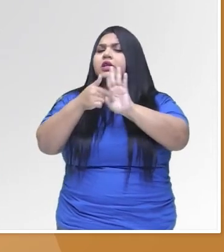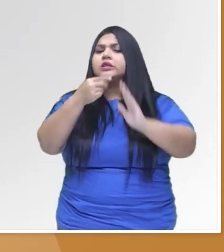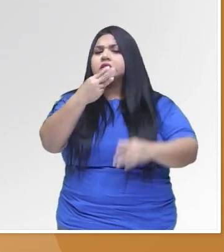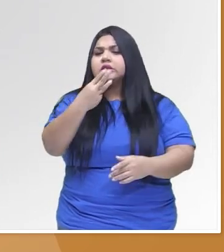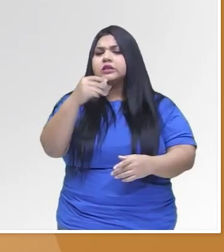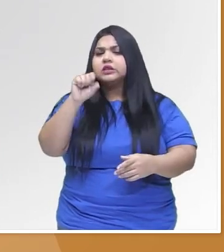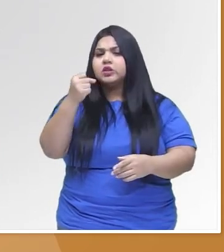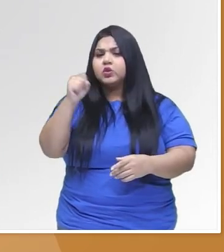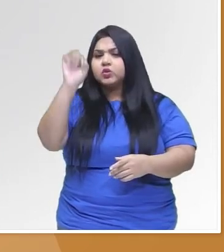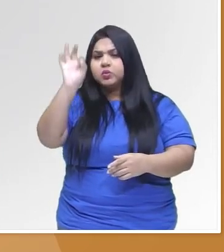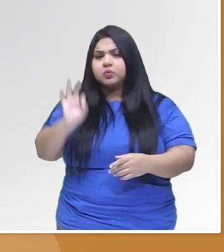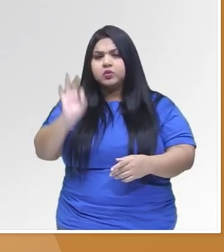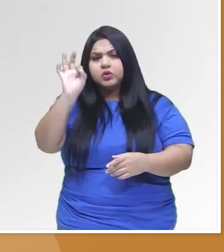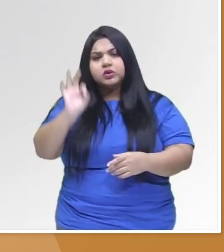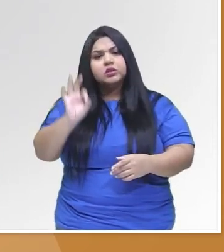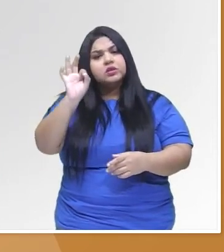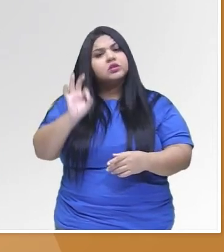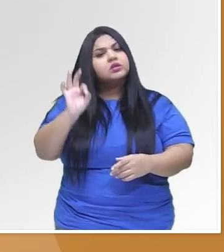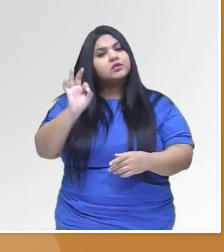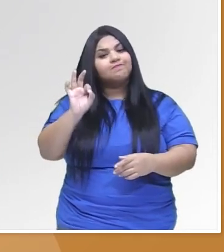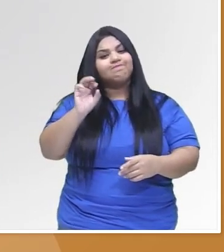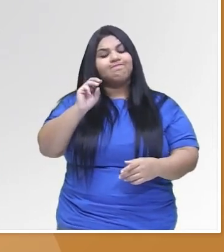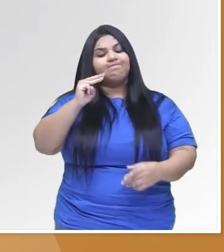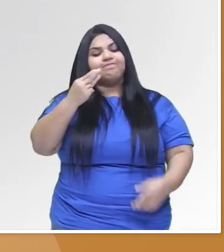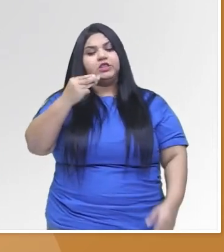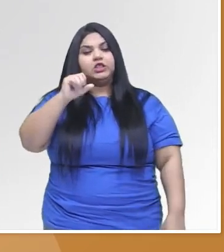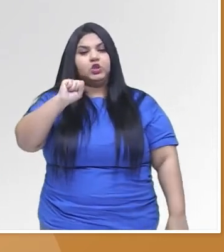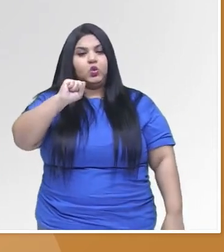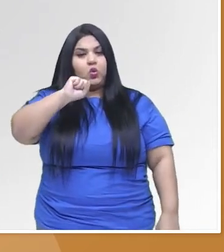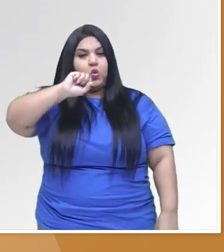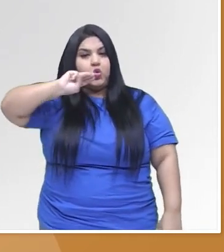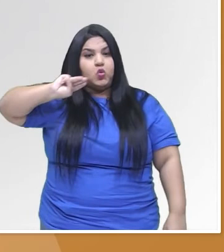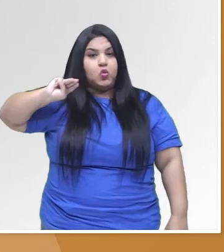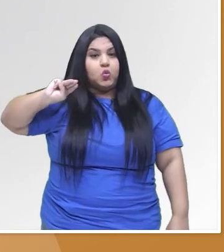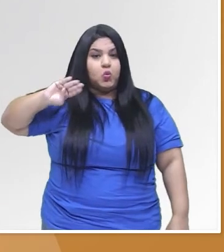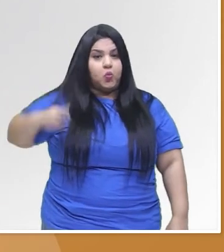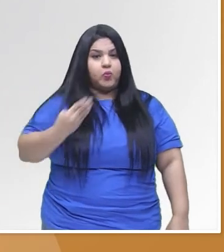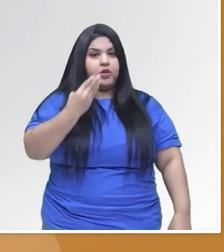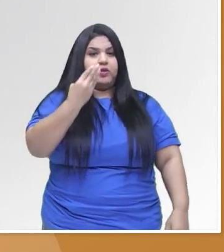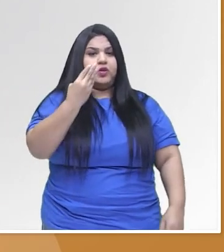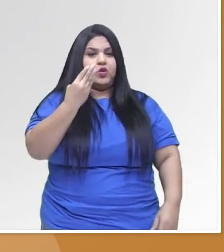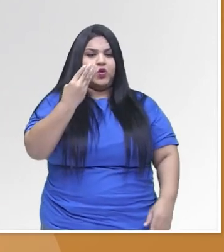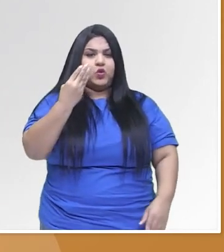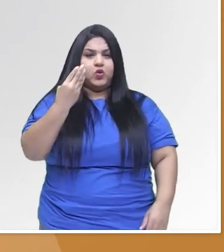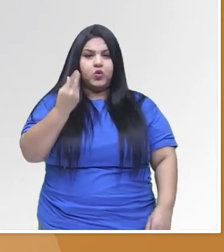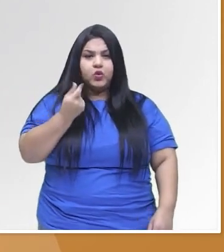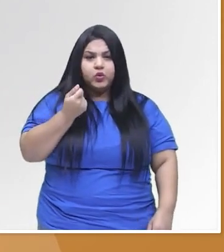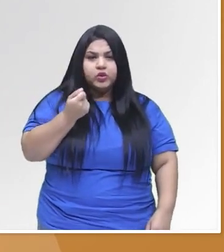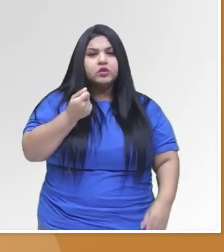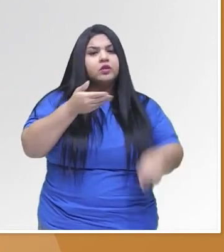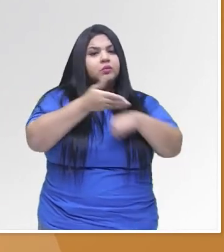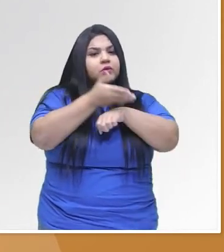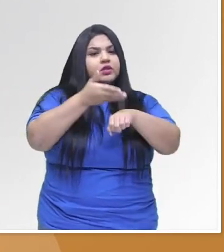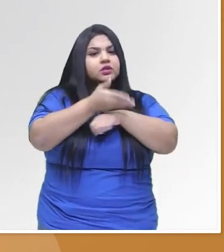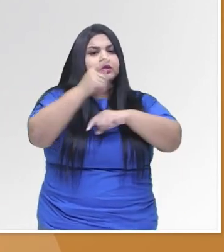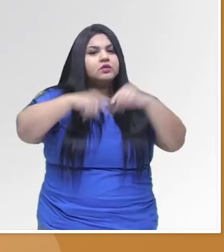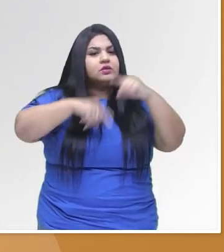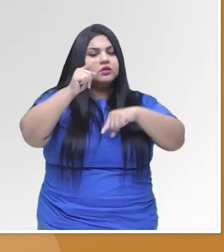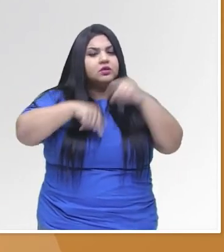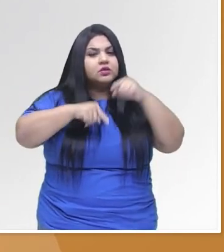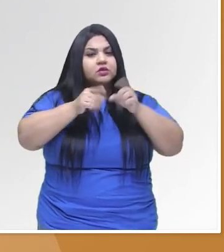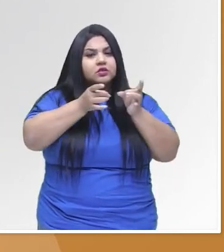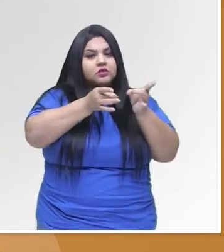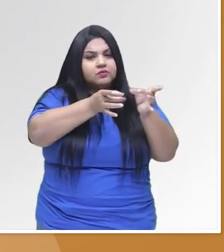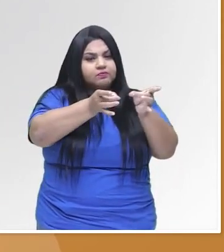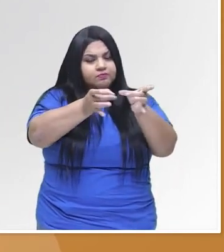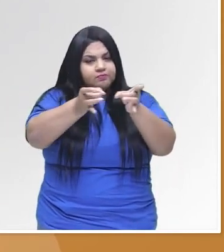38 bilhões de dólares. Olha aí, uma fatia alta, né? E a participação dos produtos em